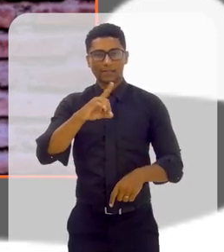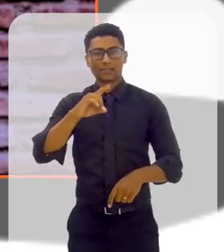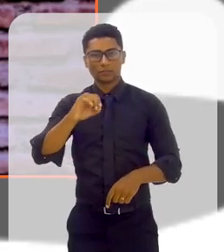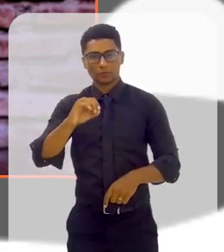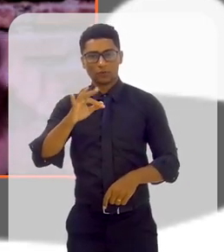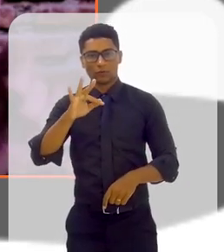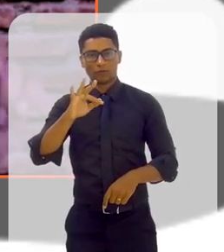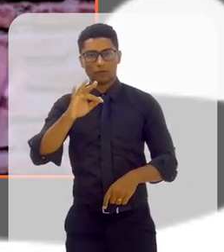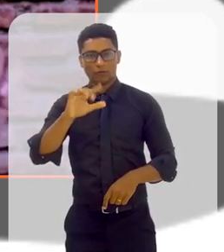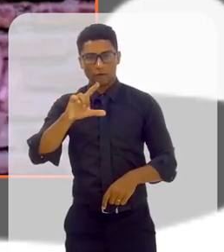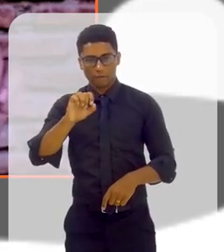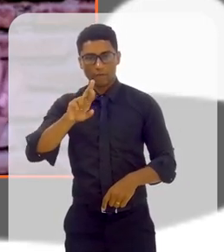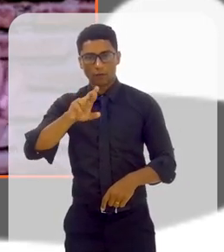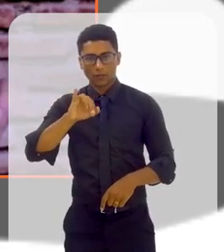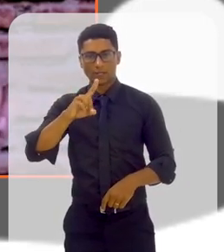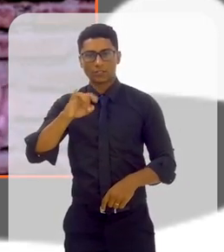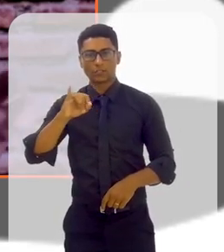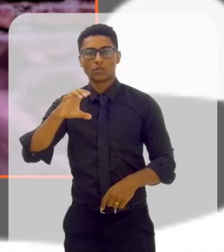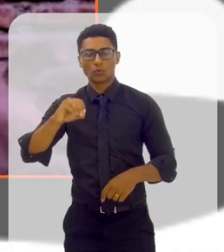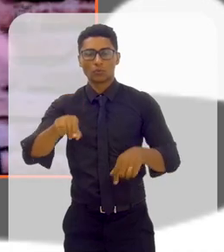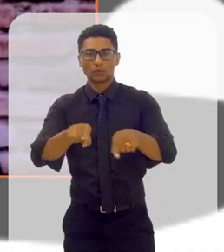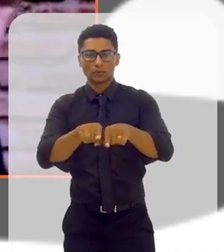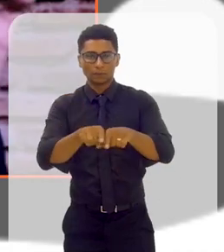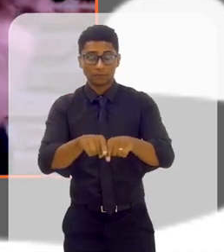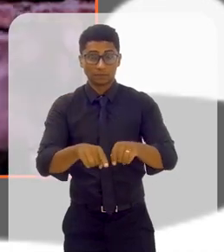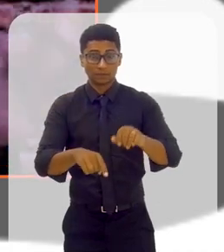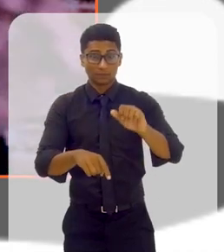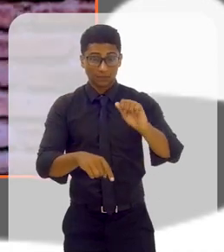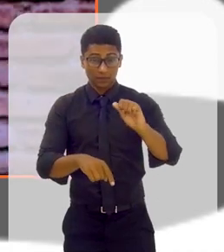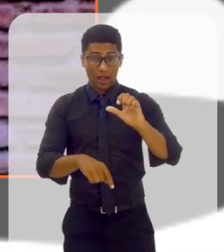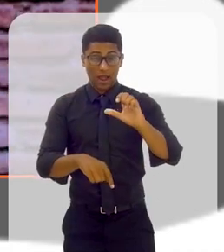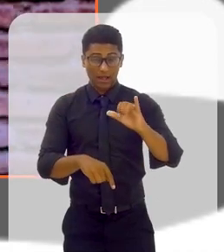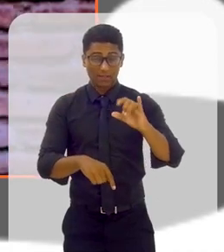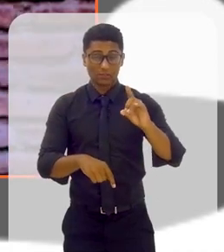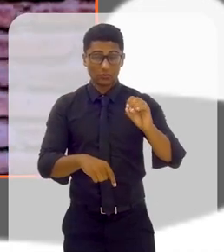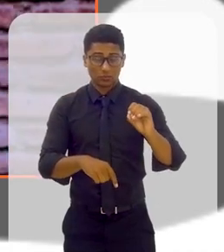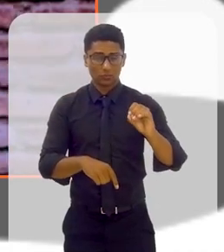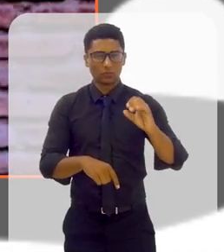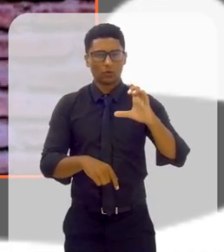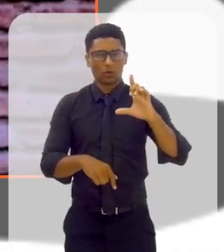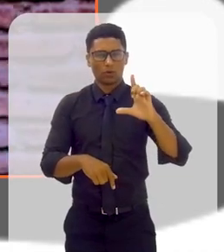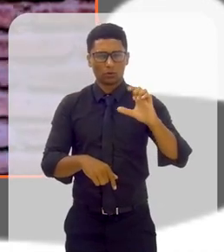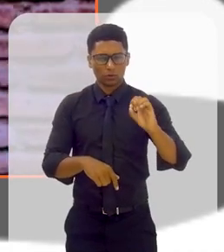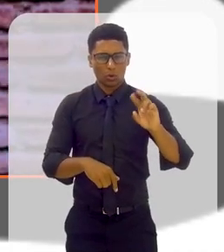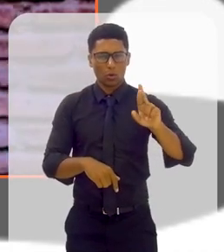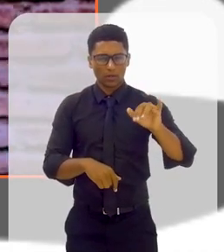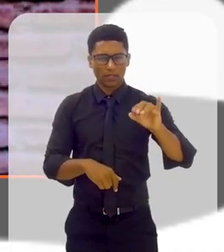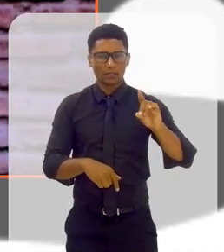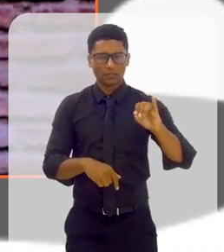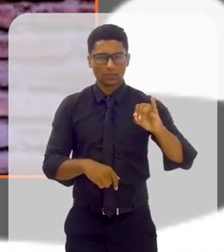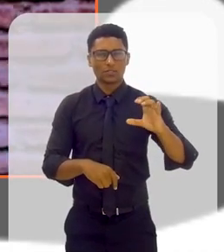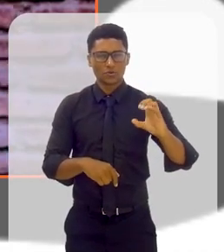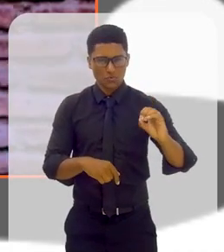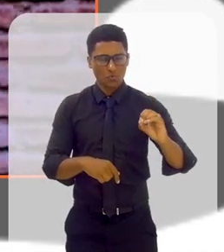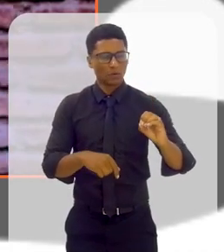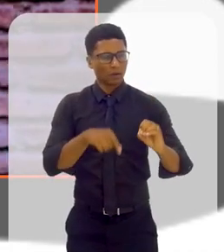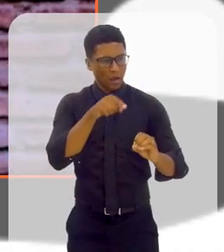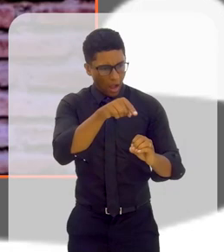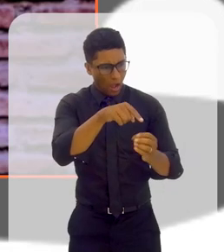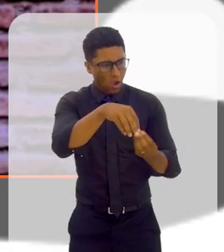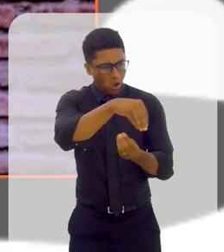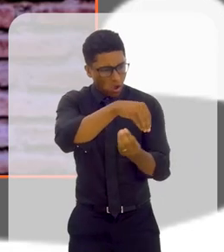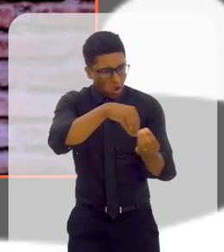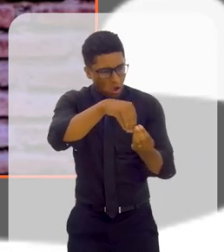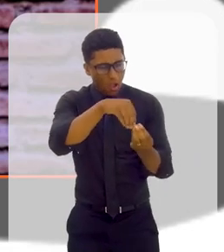clorídrico, fruto da reação do hidrogênio da água com o cloro e o flúor do CFC, e essa